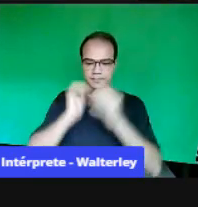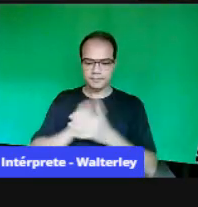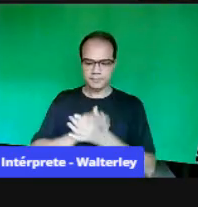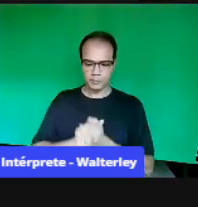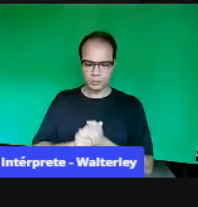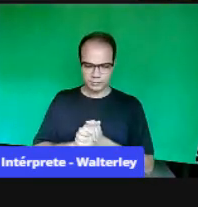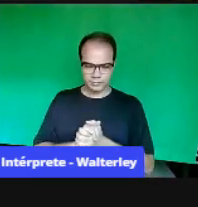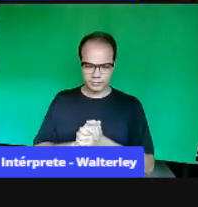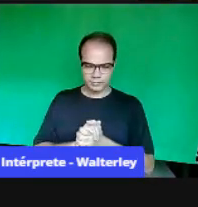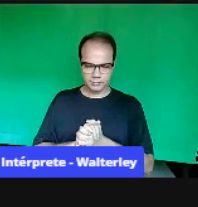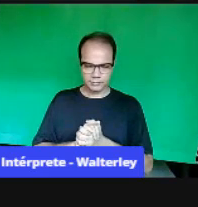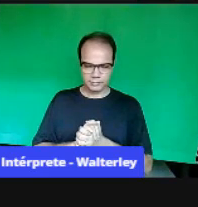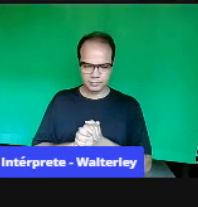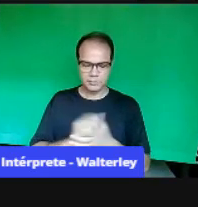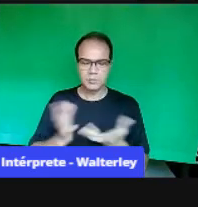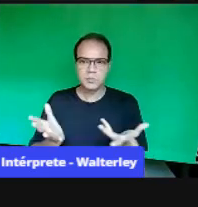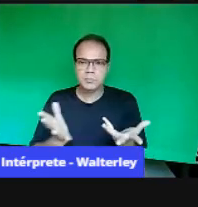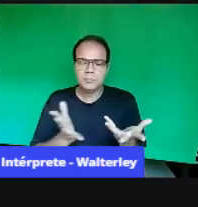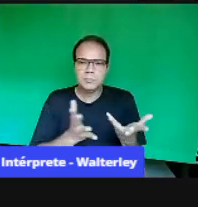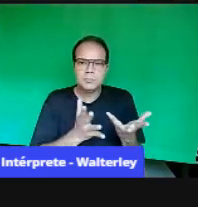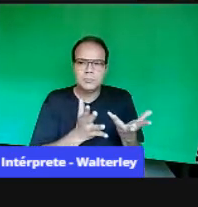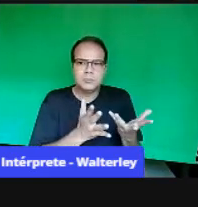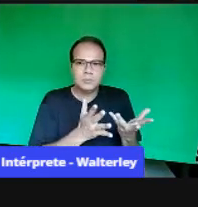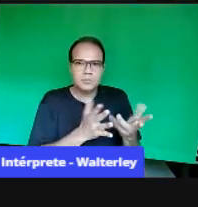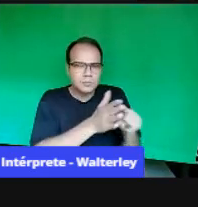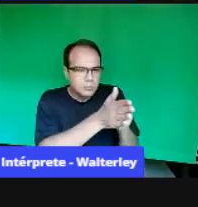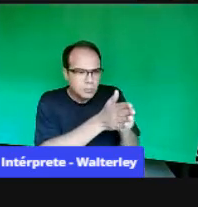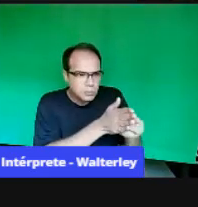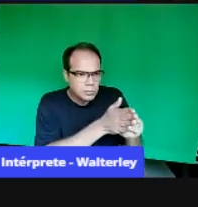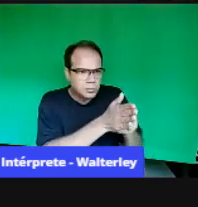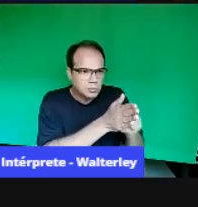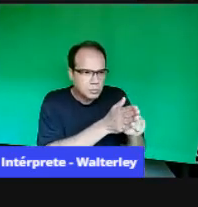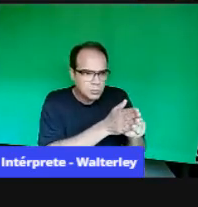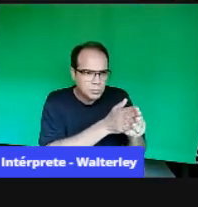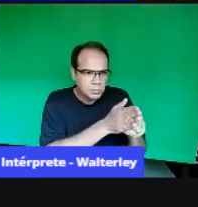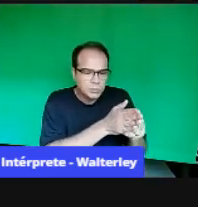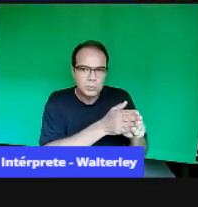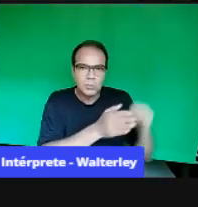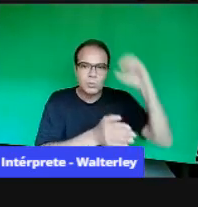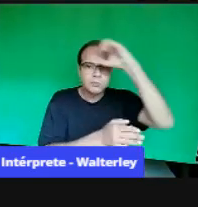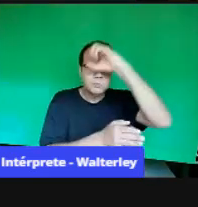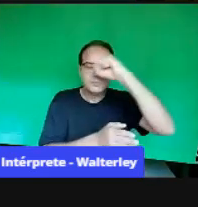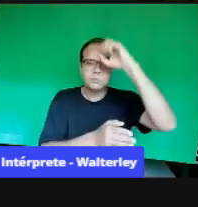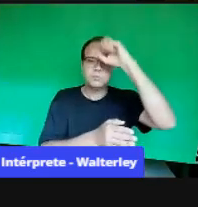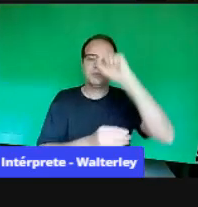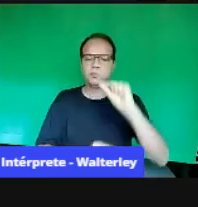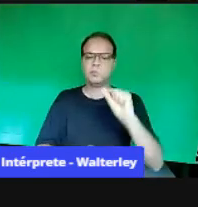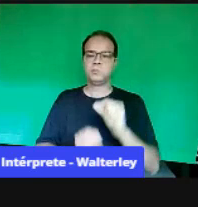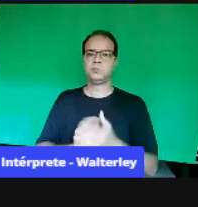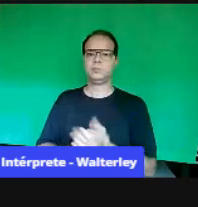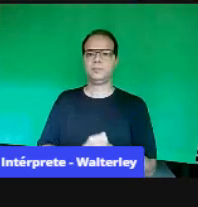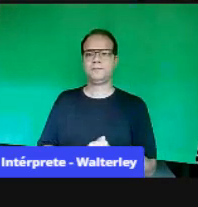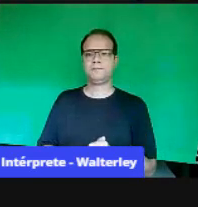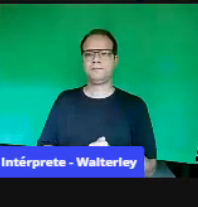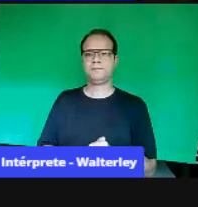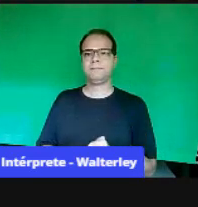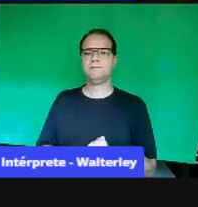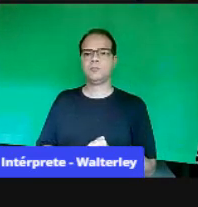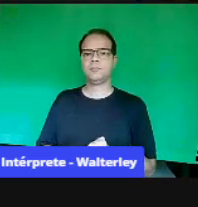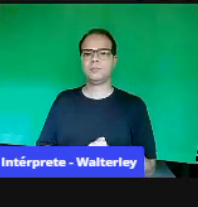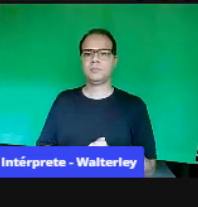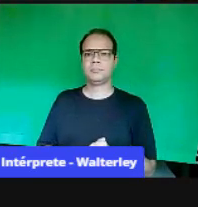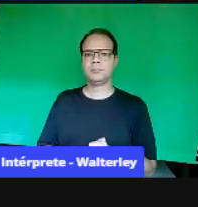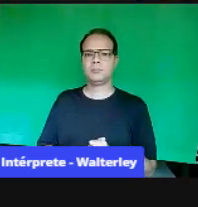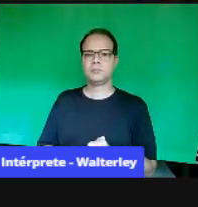O que nós buscamos? Nós tínhamos outro instrumento que anteriormente era